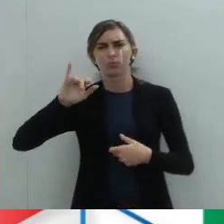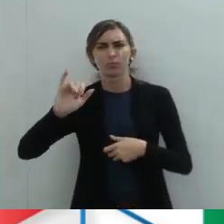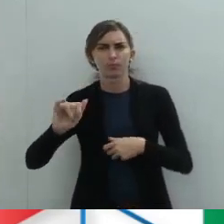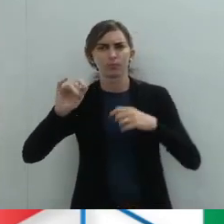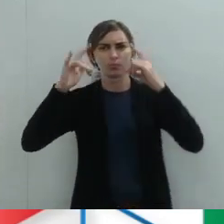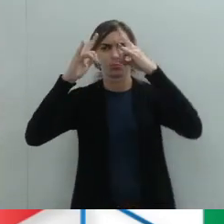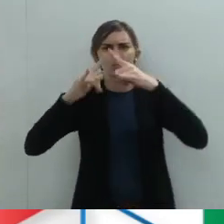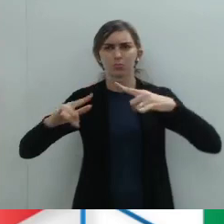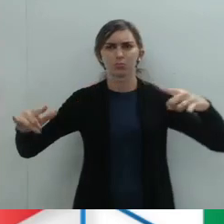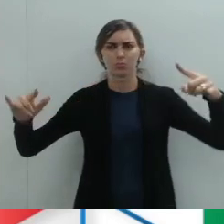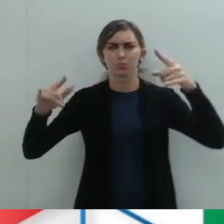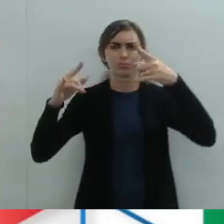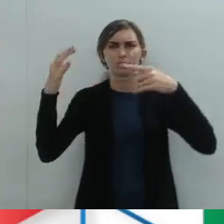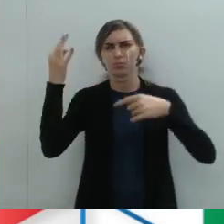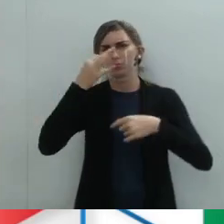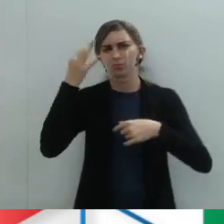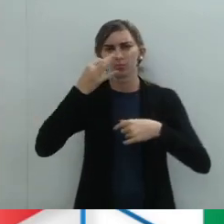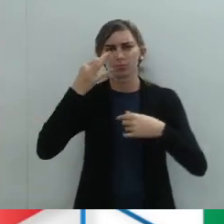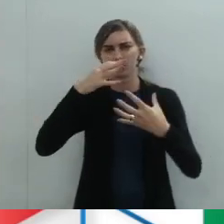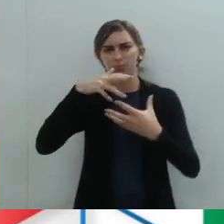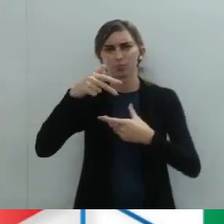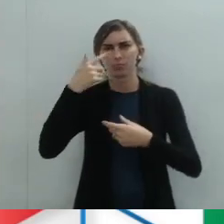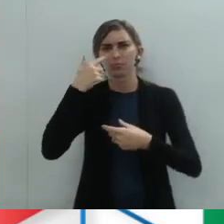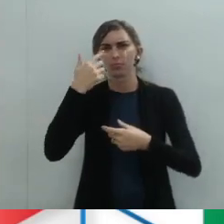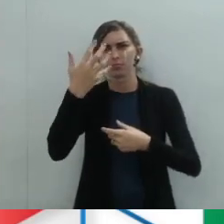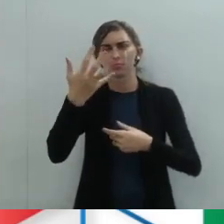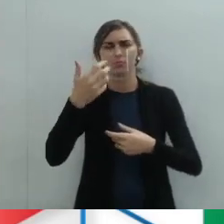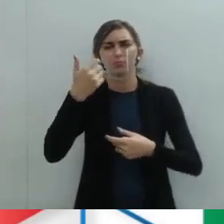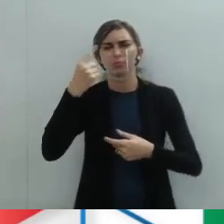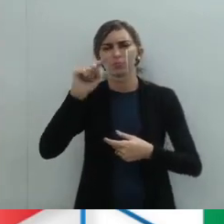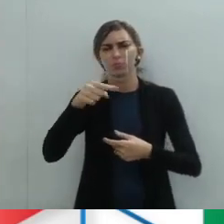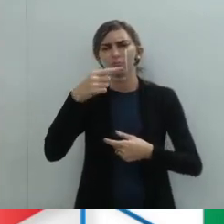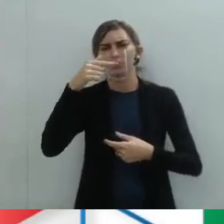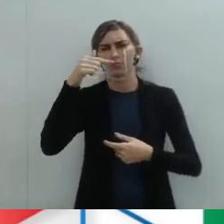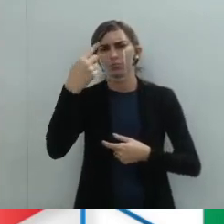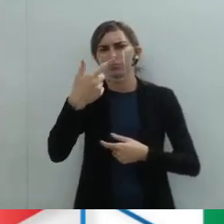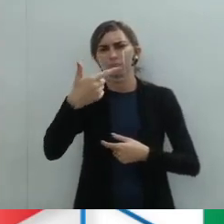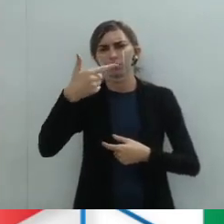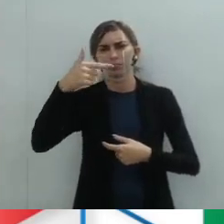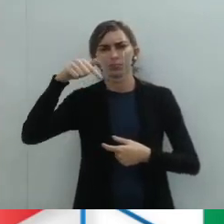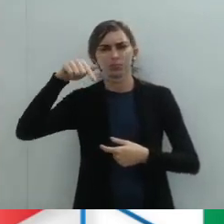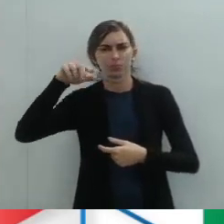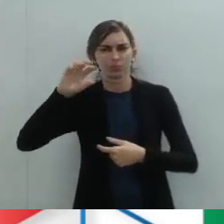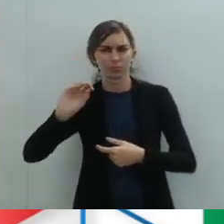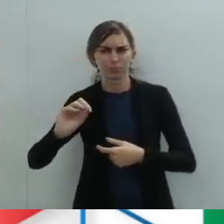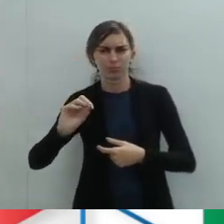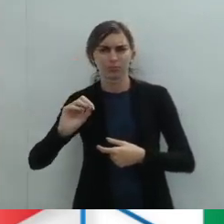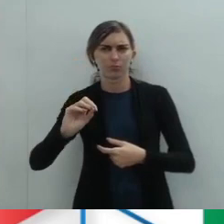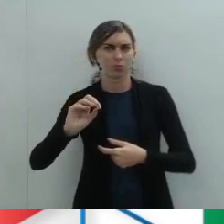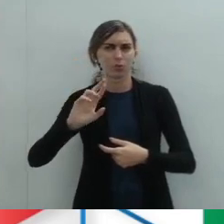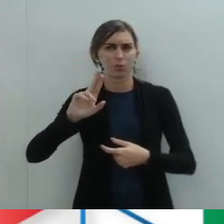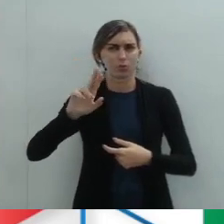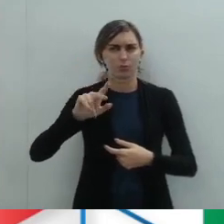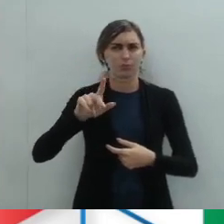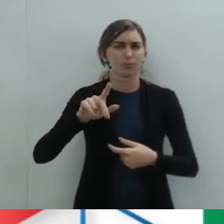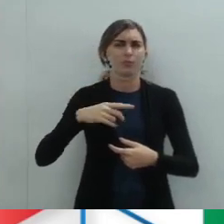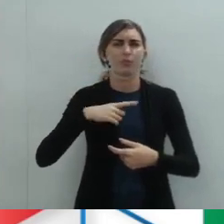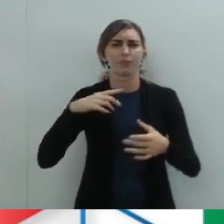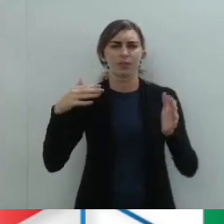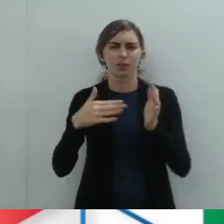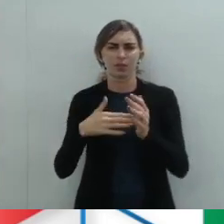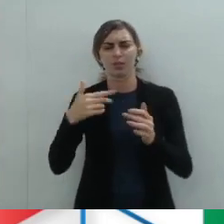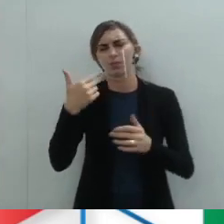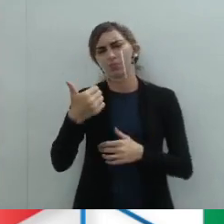da Etiópia, a coisa mais linda do mundo, né? Que vai de 1270 e não fiquem pasmem,